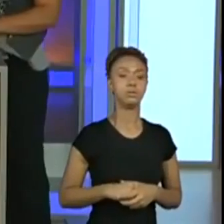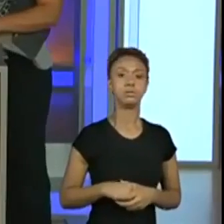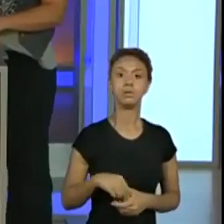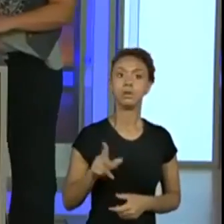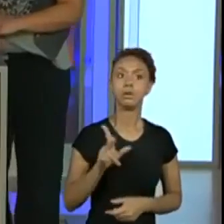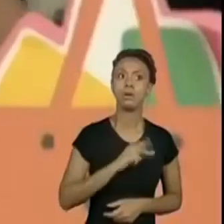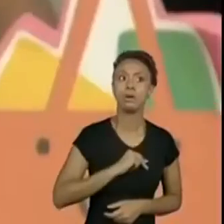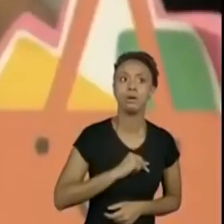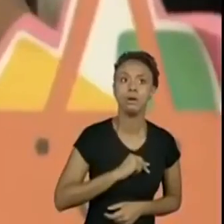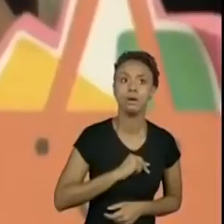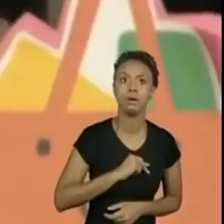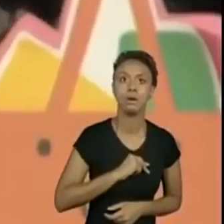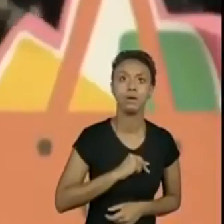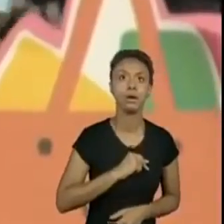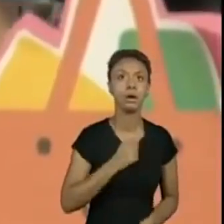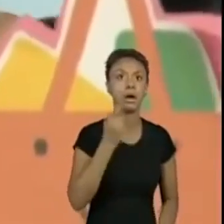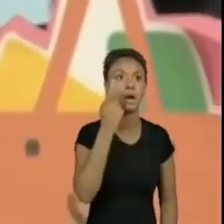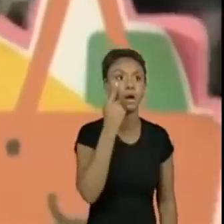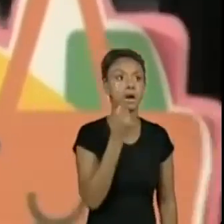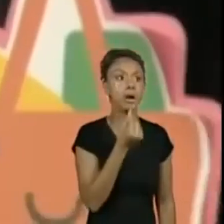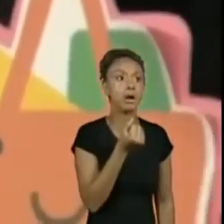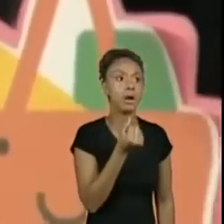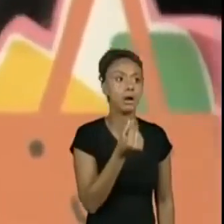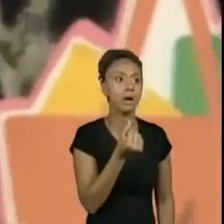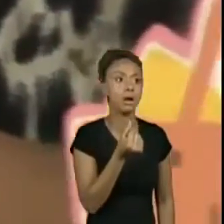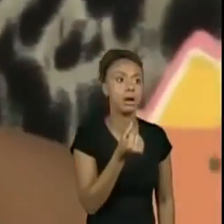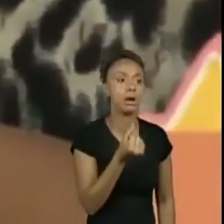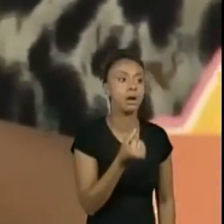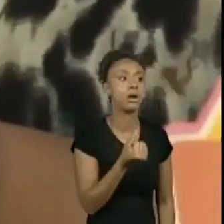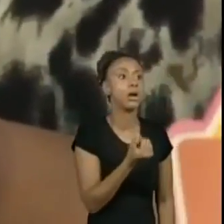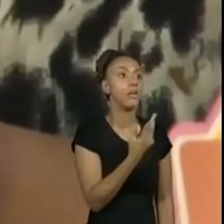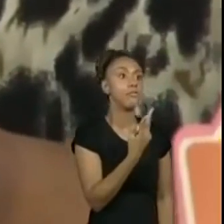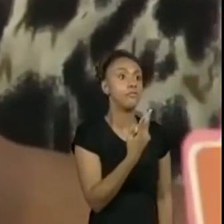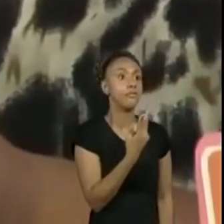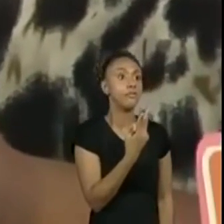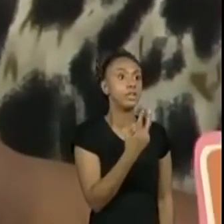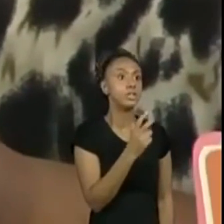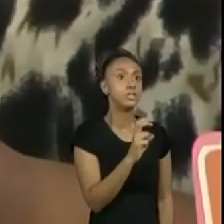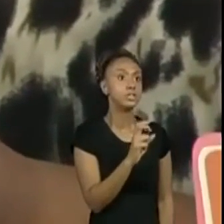Professora, olha só o preço do arroz aqui no